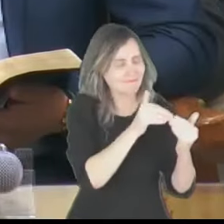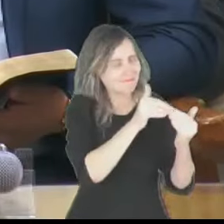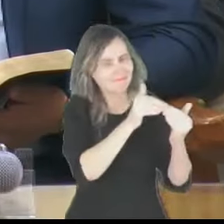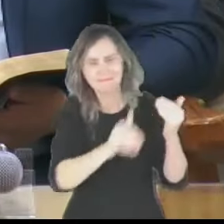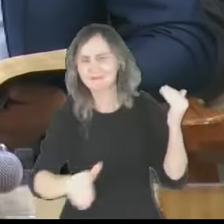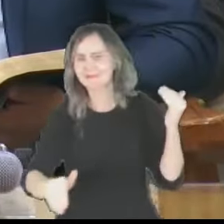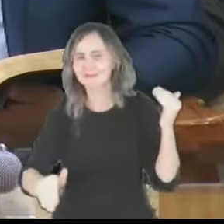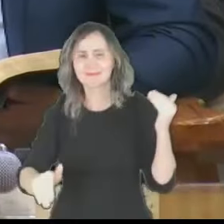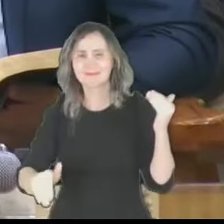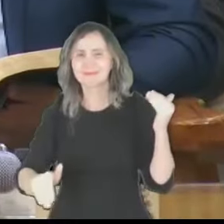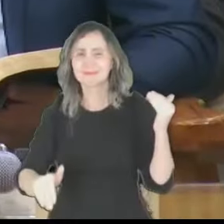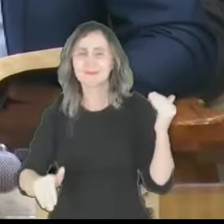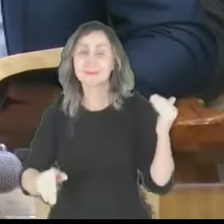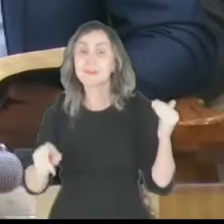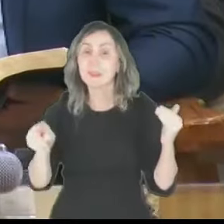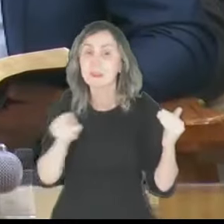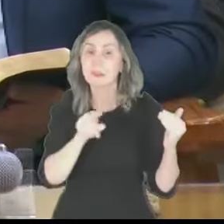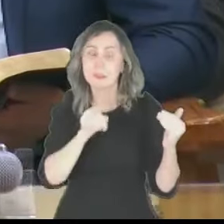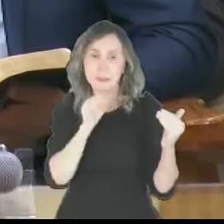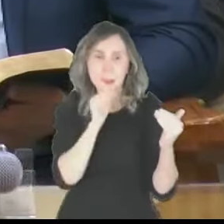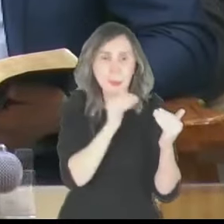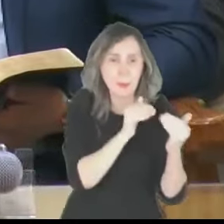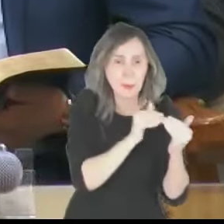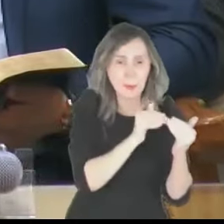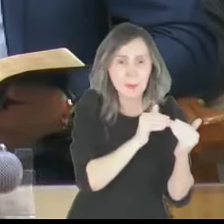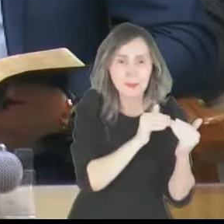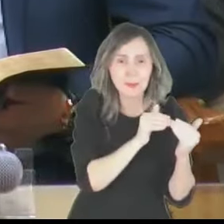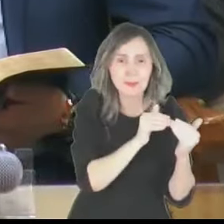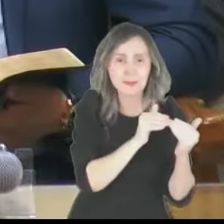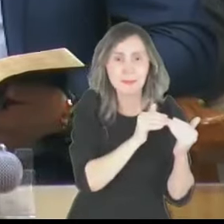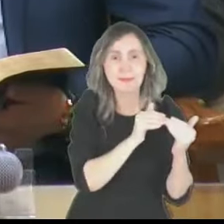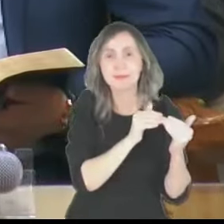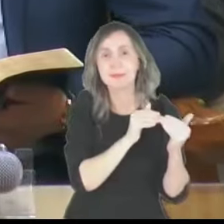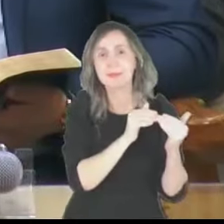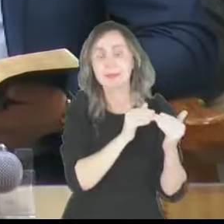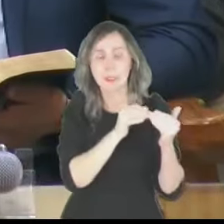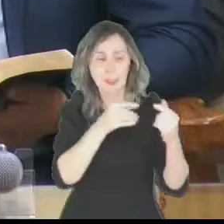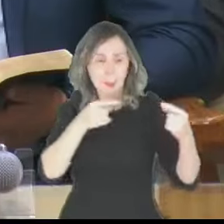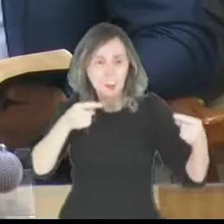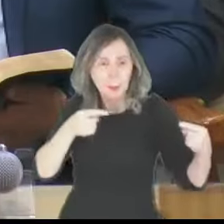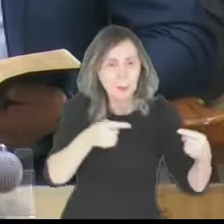E não vos conformeis Moldar-se de acordo com